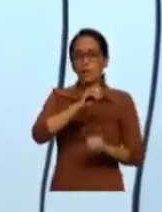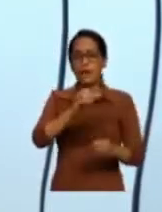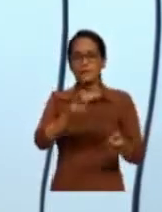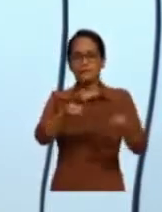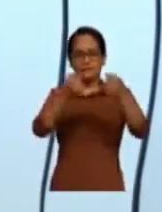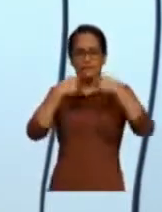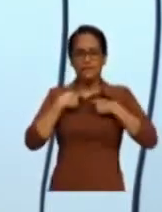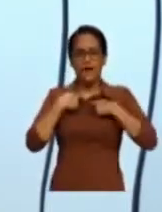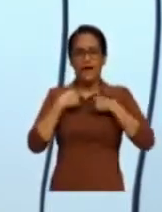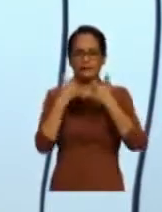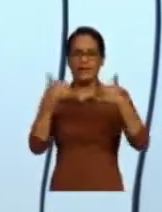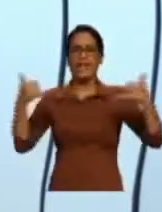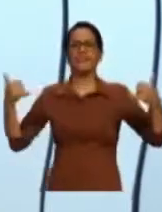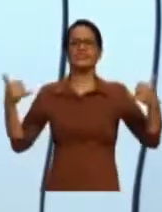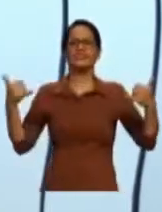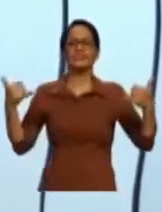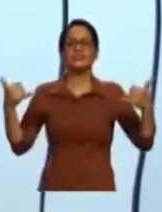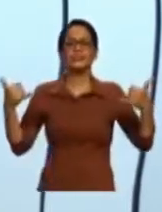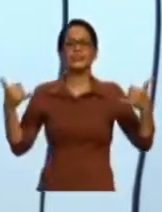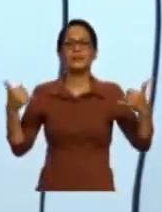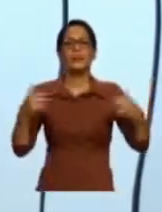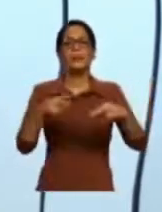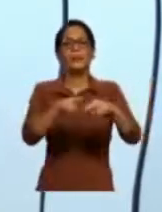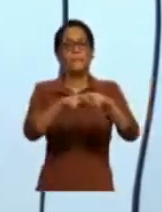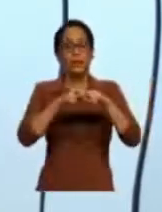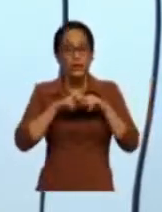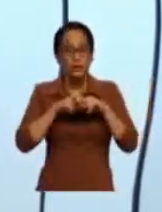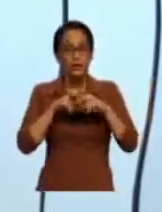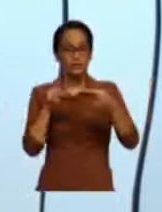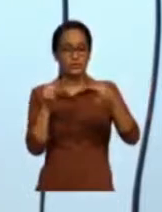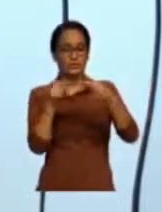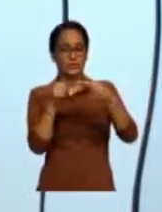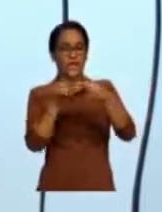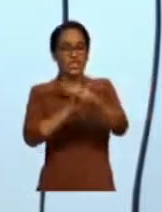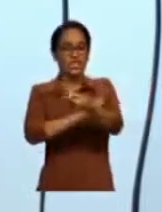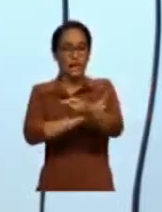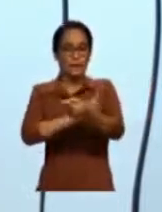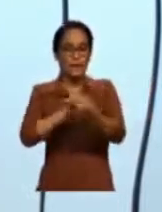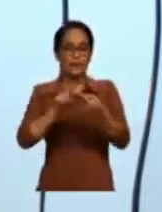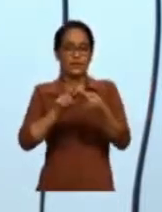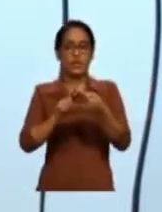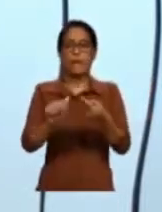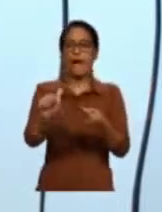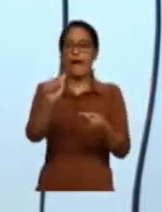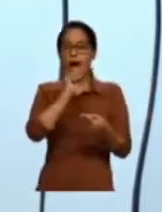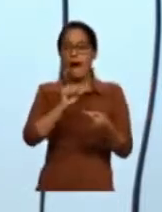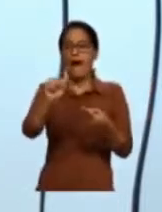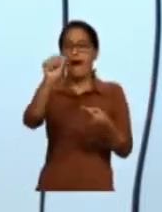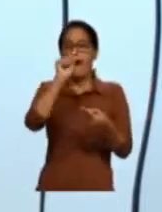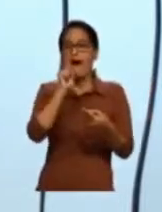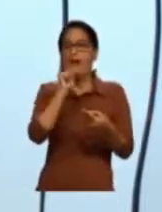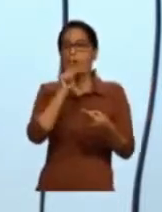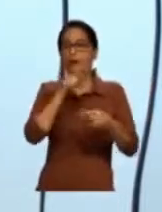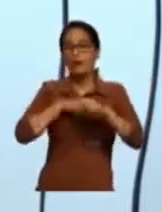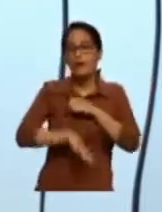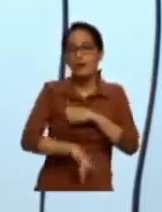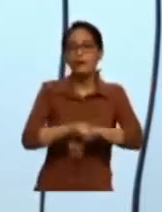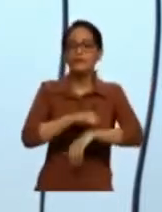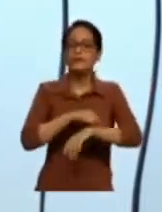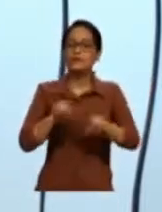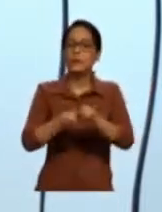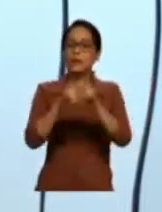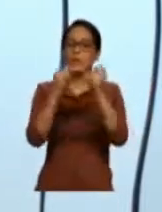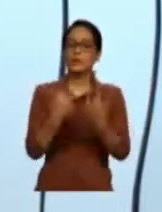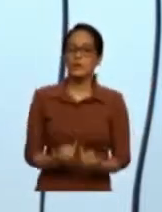energia. Por isso que a pessoa ela vai tomar mais água, porque a glicose vai ser excretada na urina, e a pessoa vai ter aquele